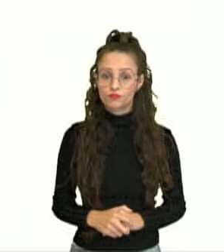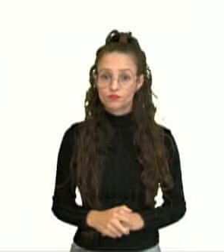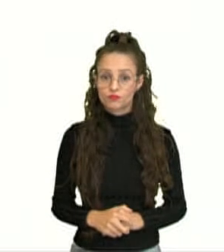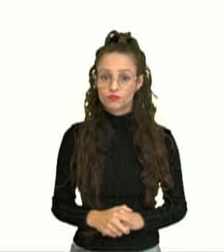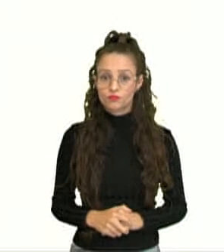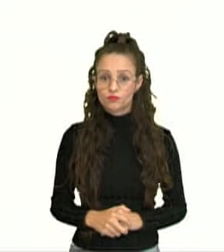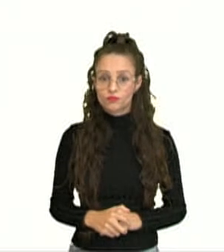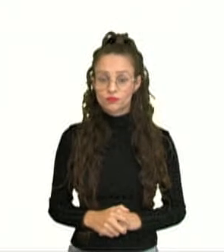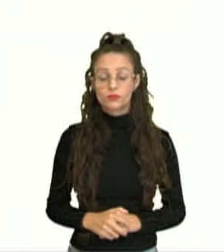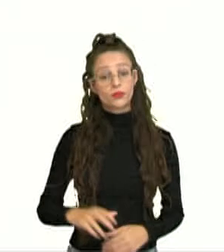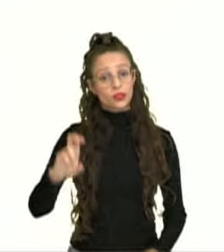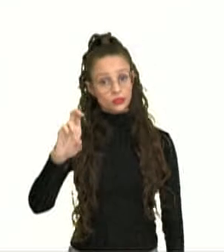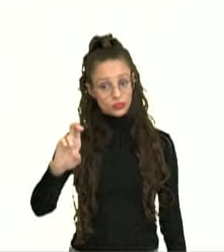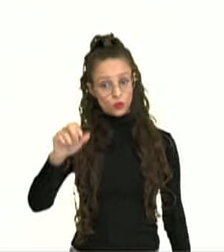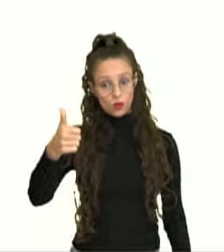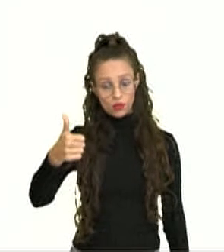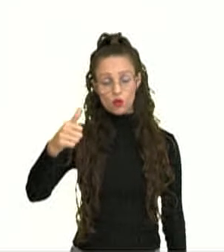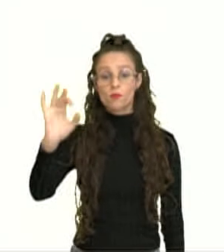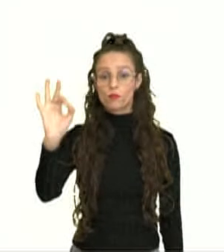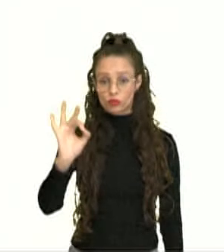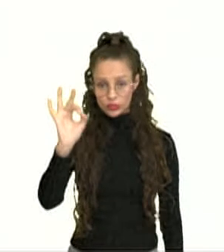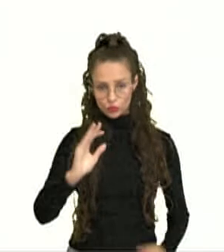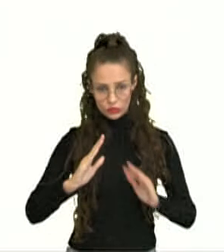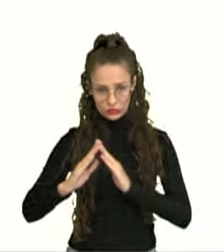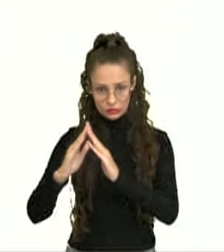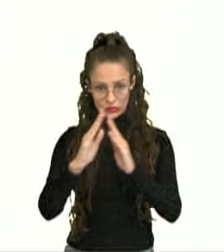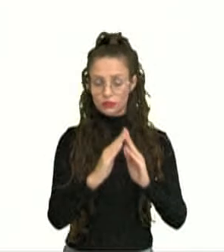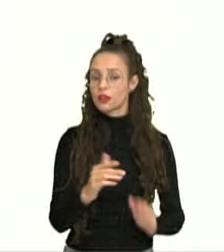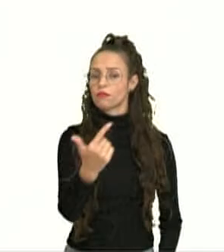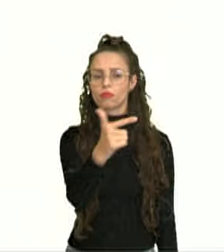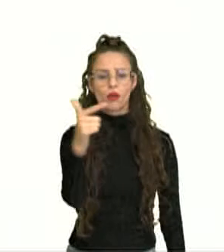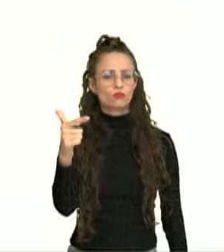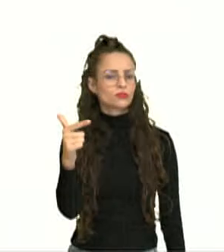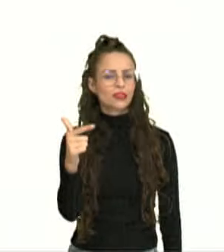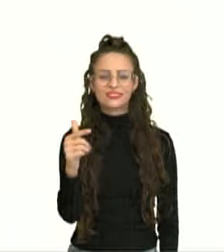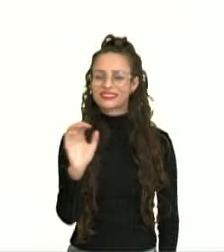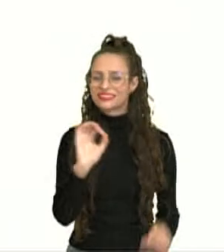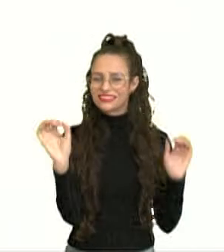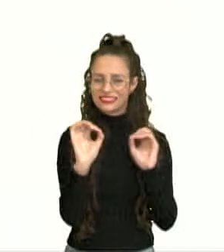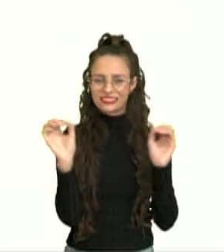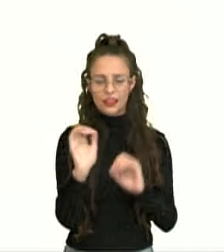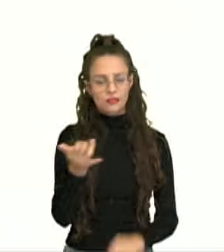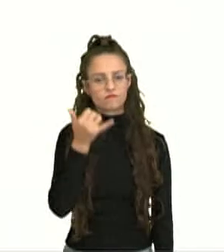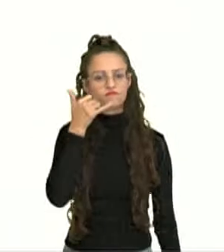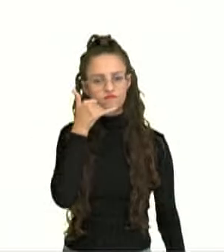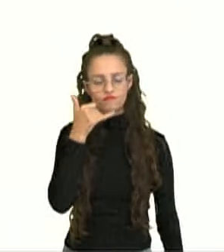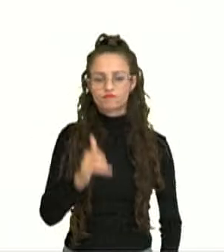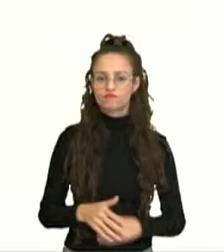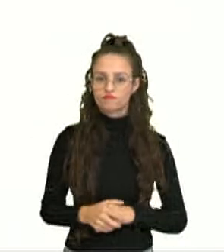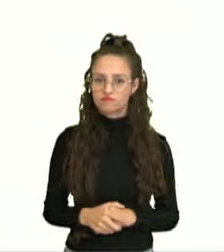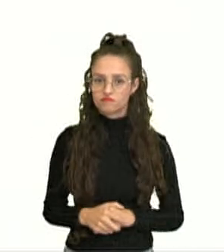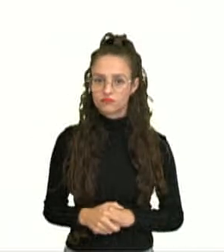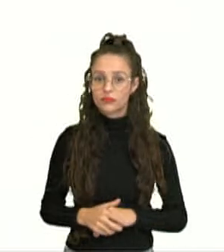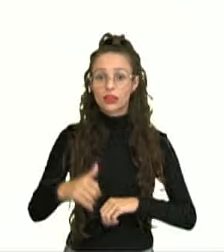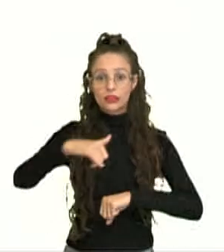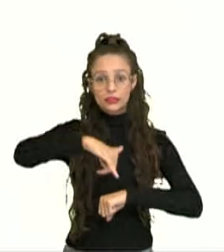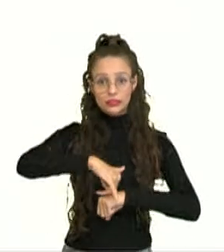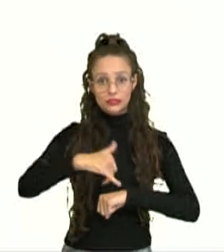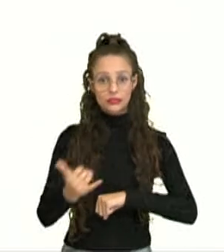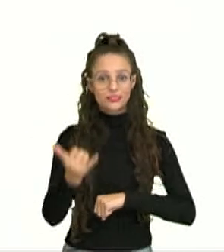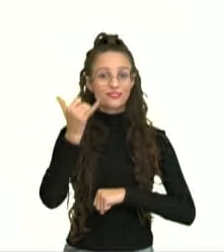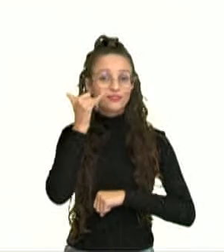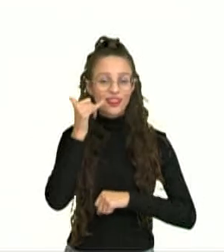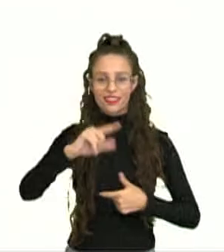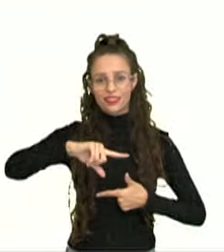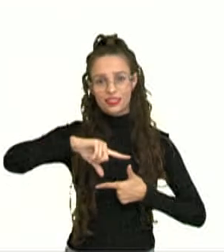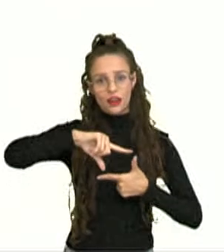Em 51% das residências não havia qualquer tipo de telefone. O telefone fixo